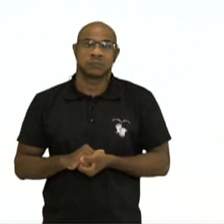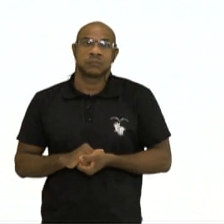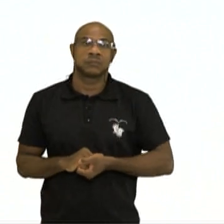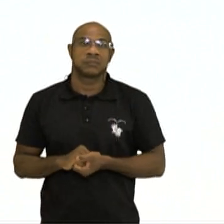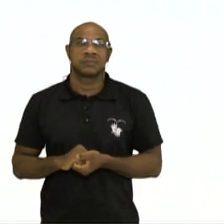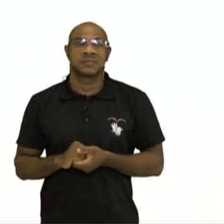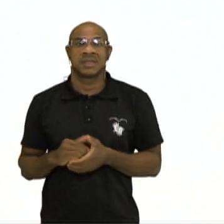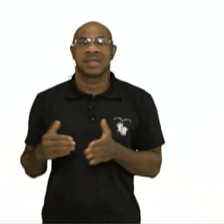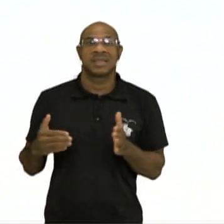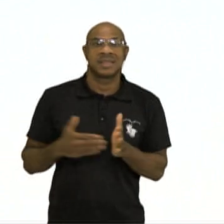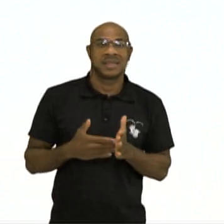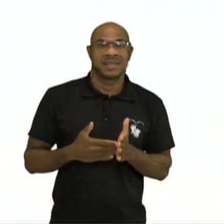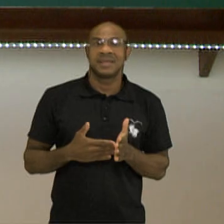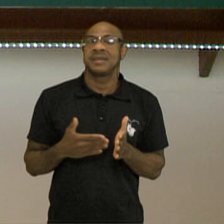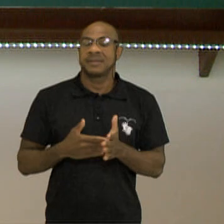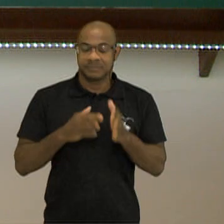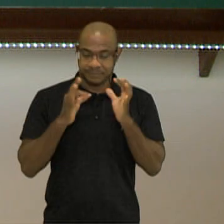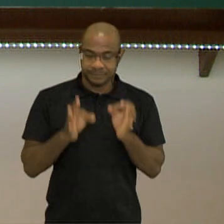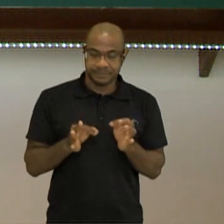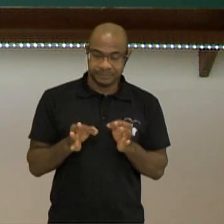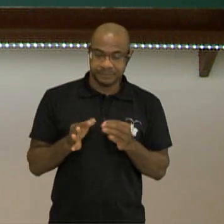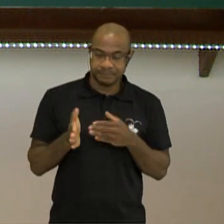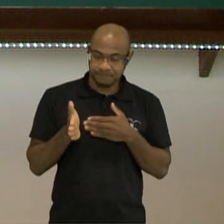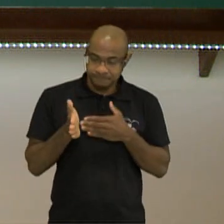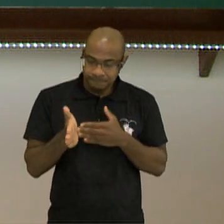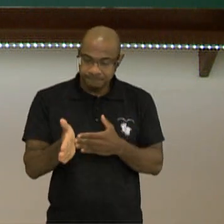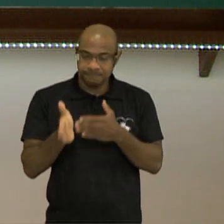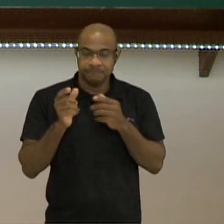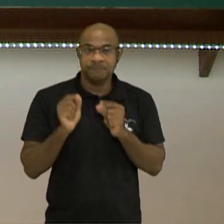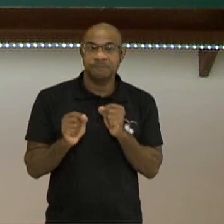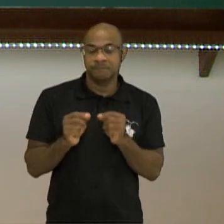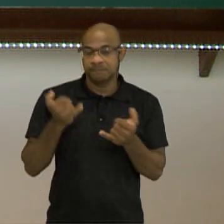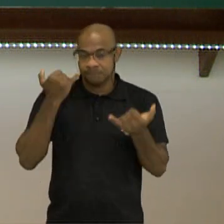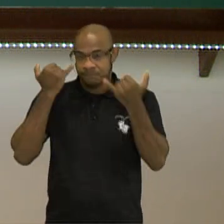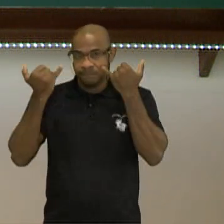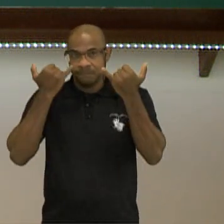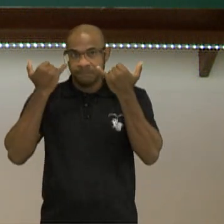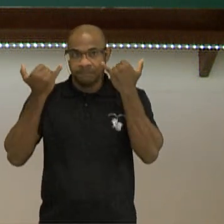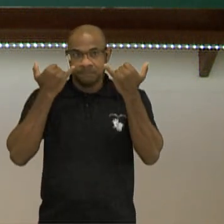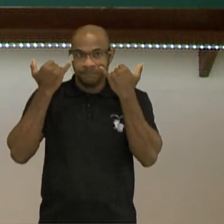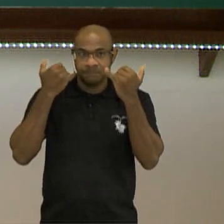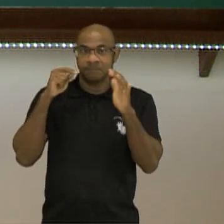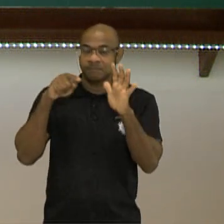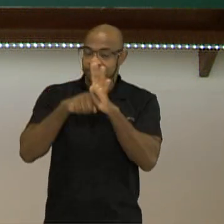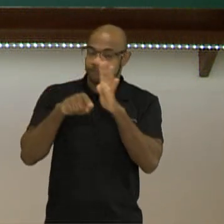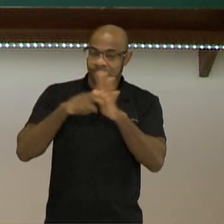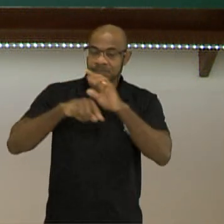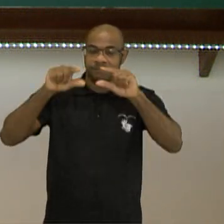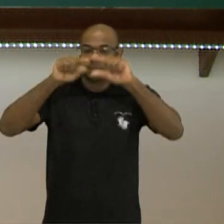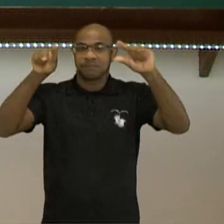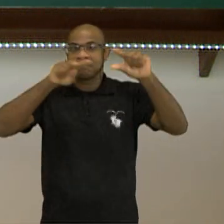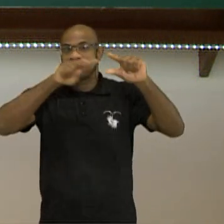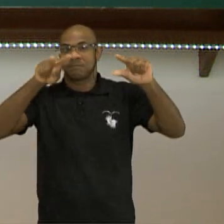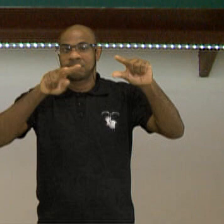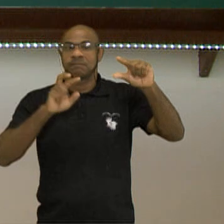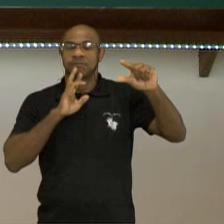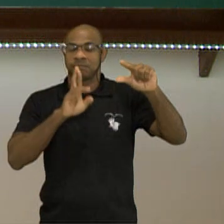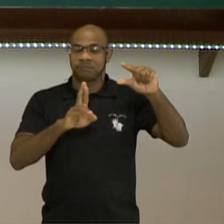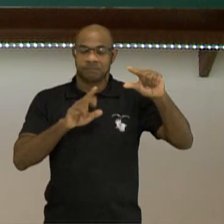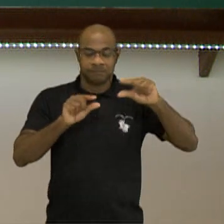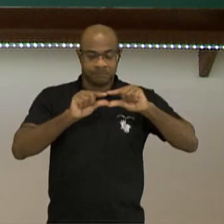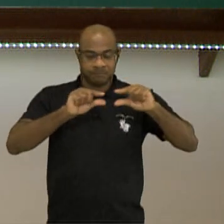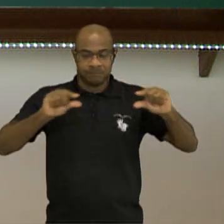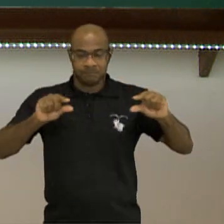aqui você está seguindo exatamente as informações que foram dadas na question, na pergunta, e na resposta